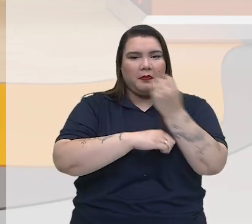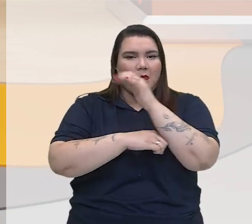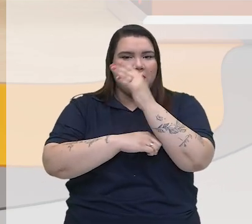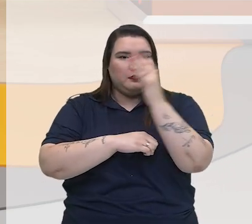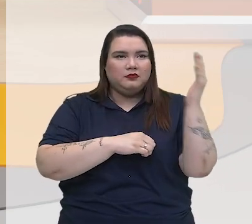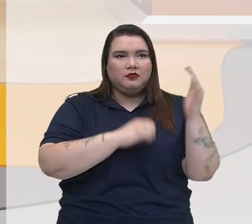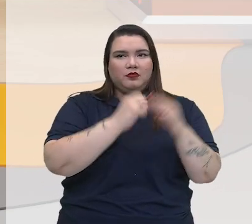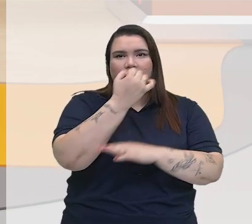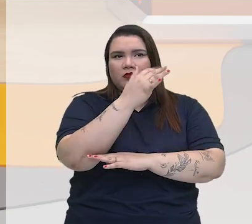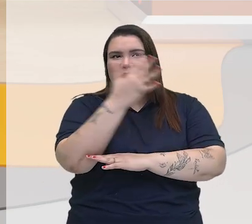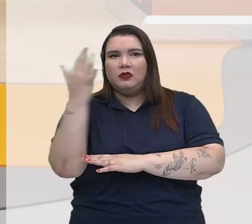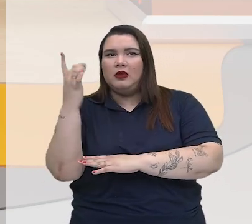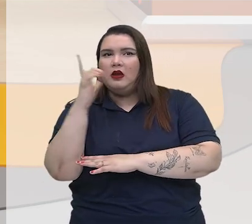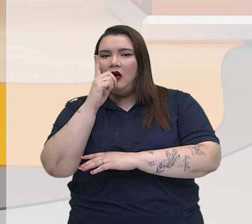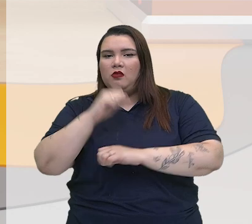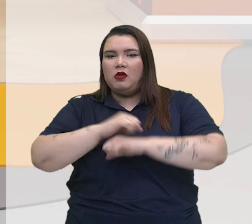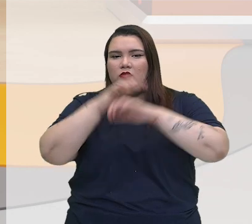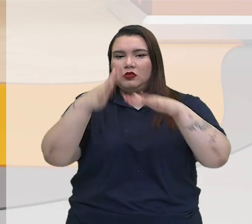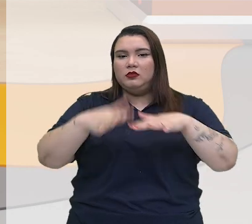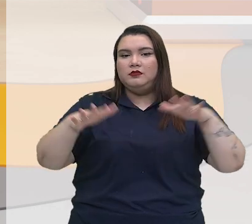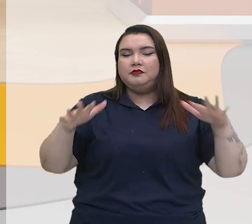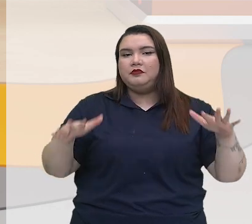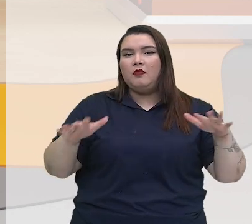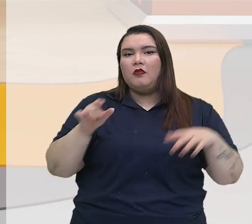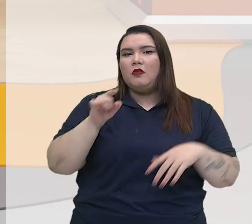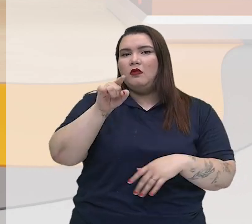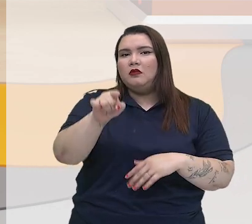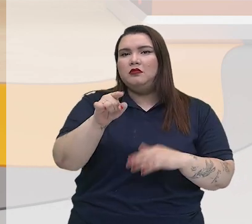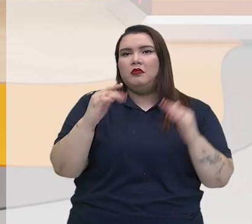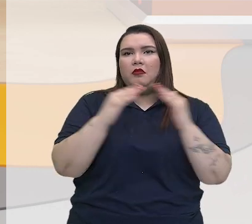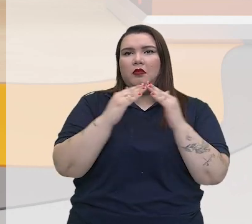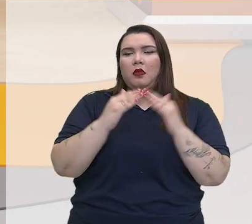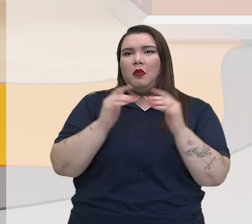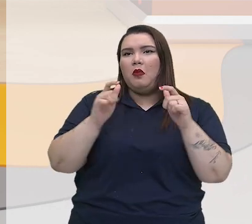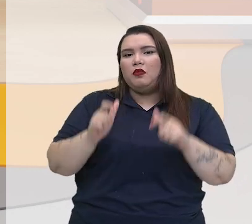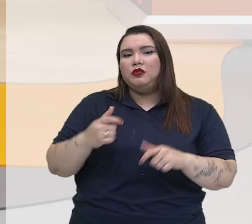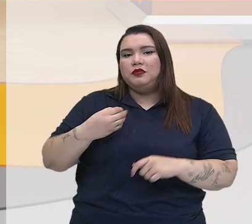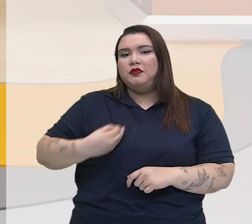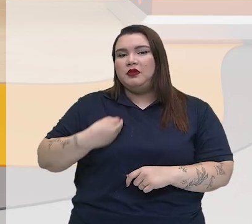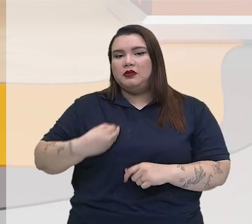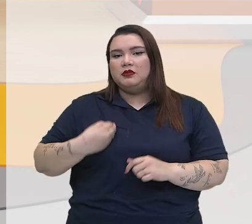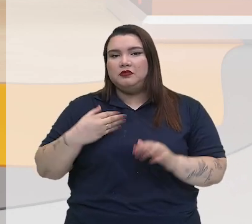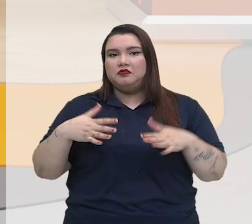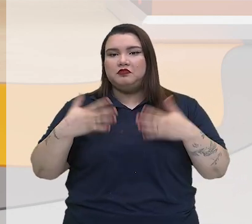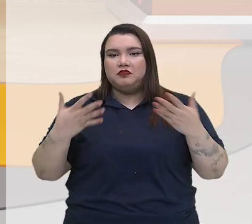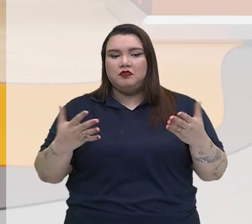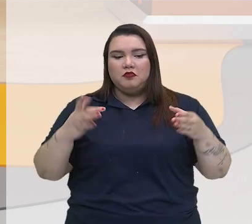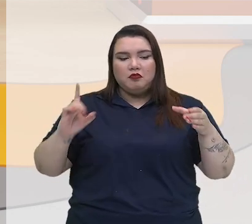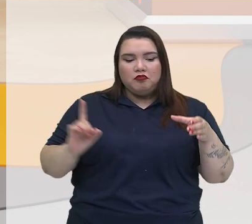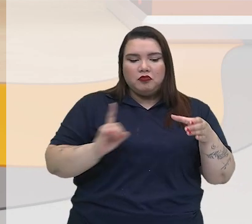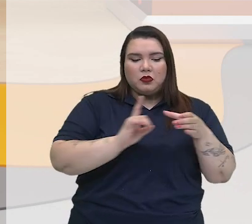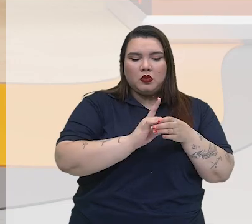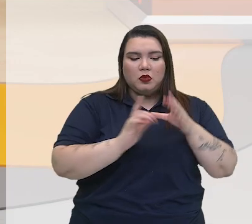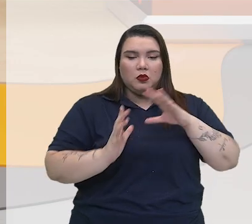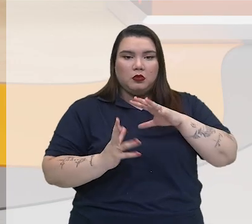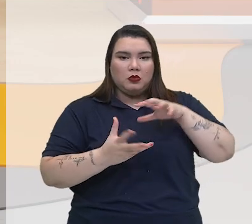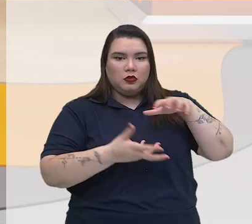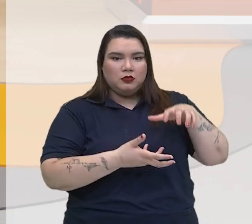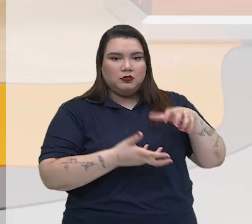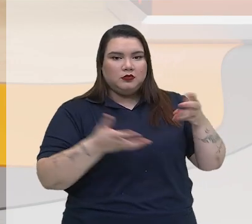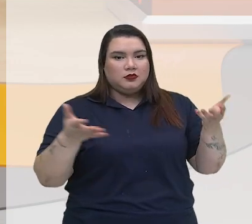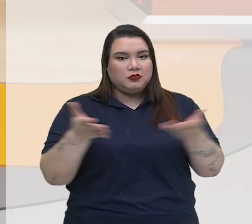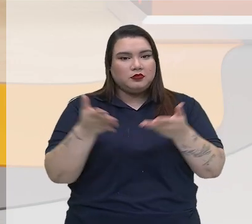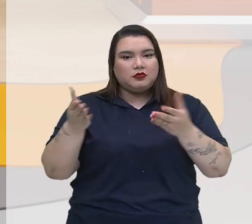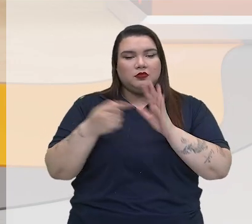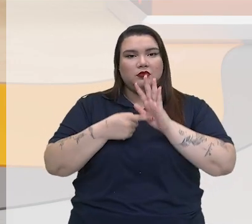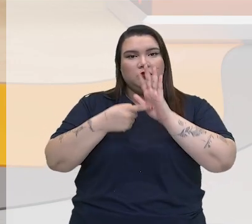mares, oceanos. E você? Onde é o seu lugar? Você sabe qual é o seu lugar nesse mundo bem grandão?